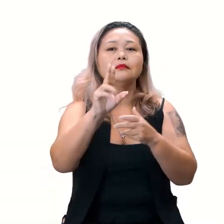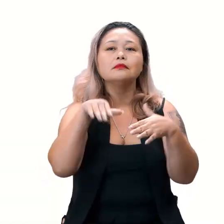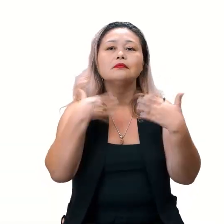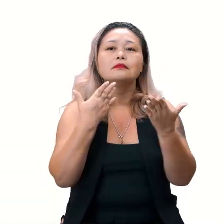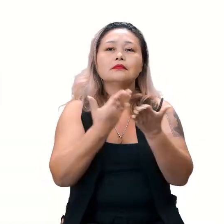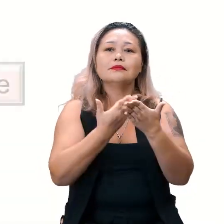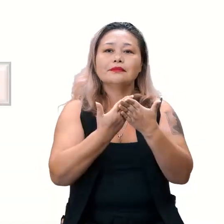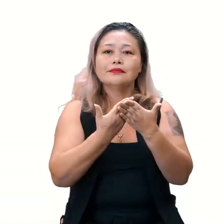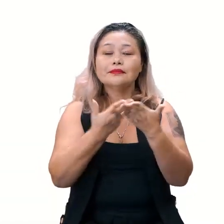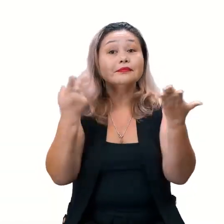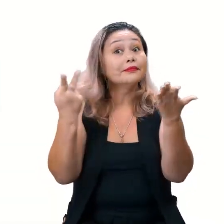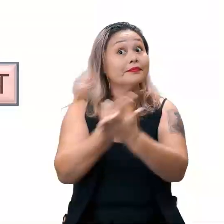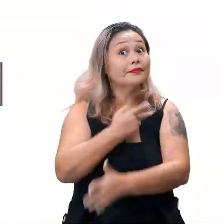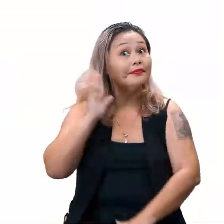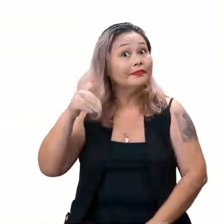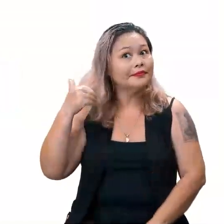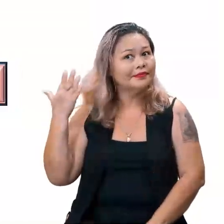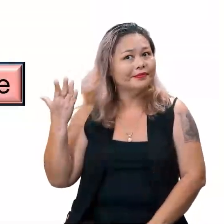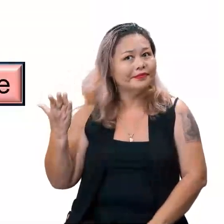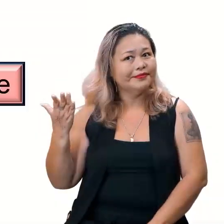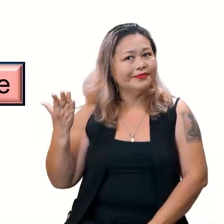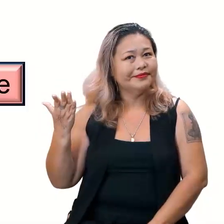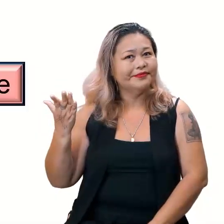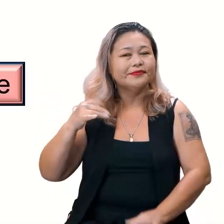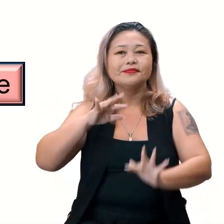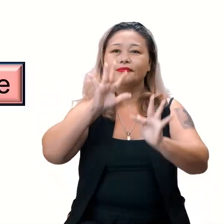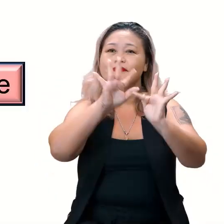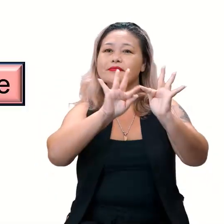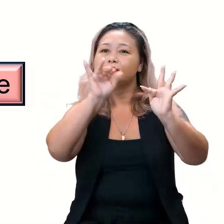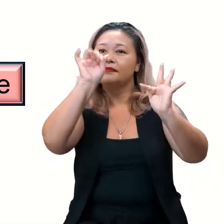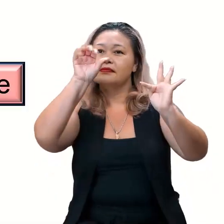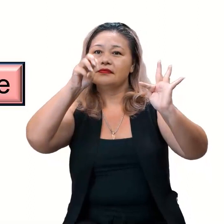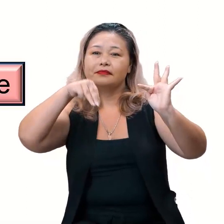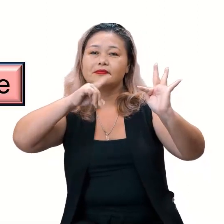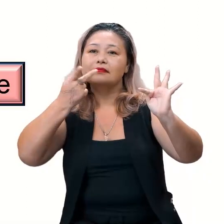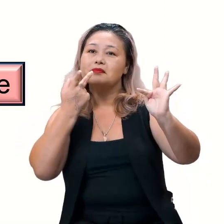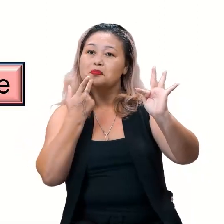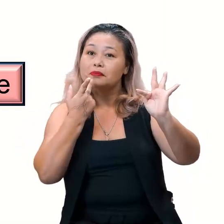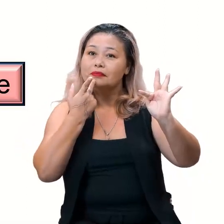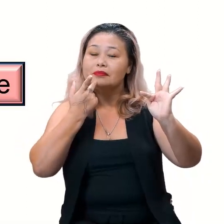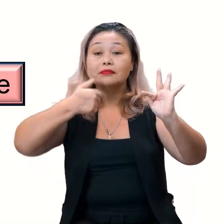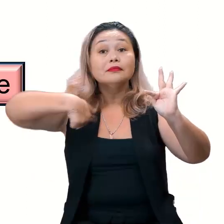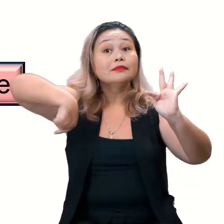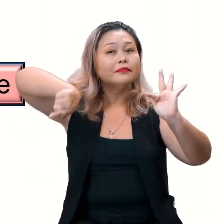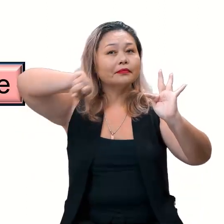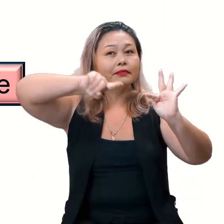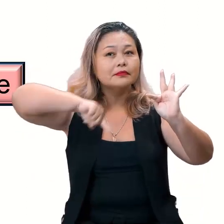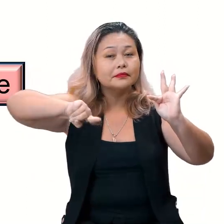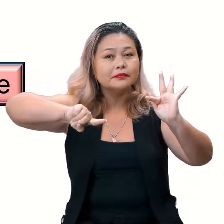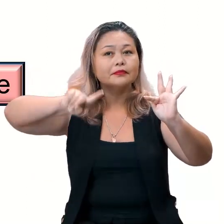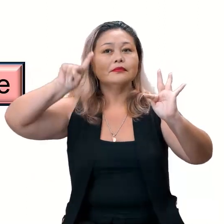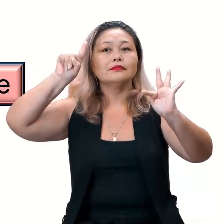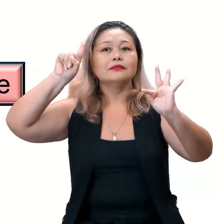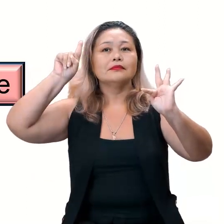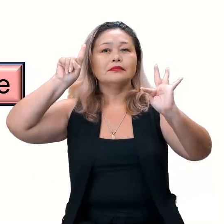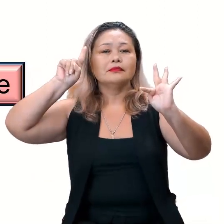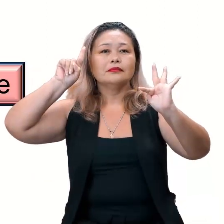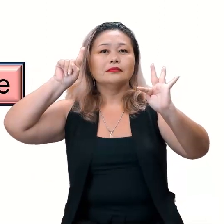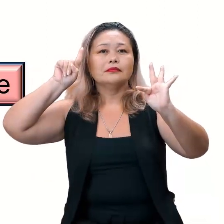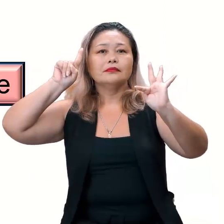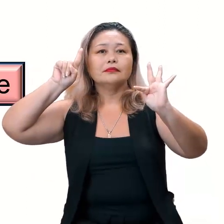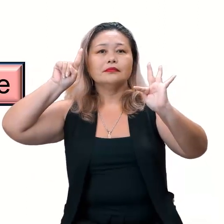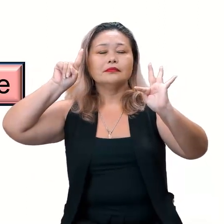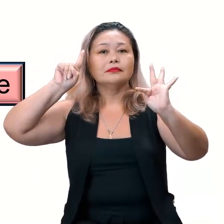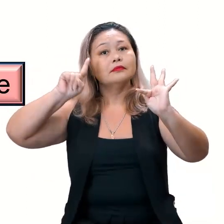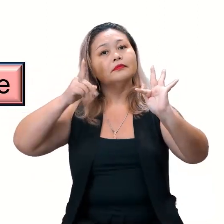que vai acontecer agora? A função afim, a gente já falou para vocês que era, né, uma função de f